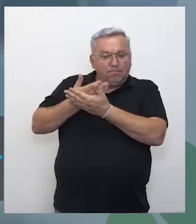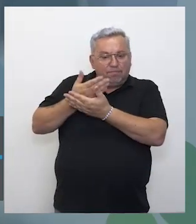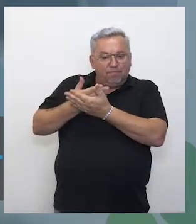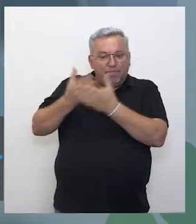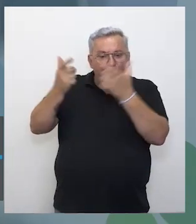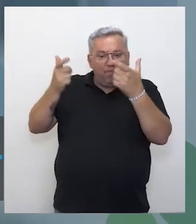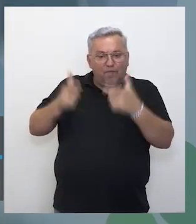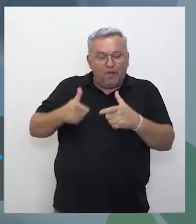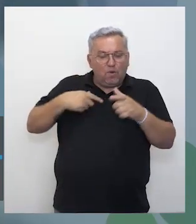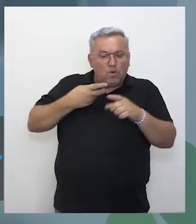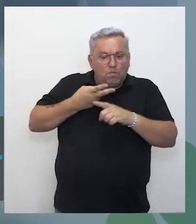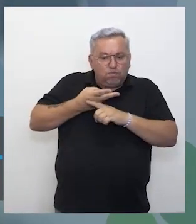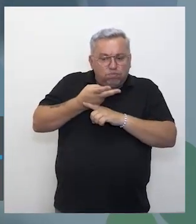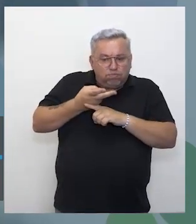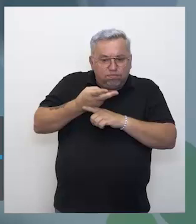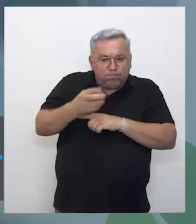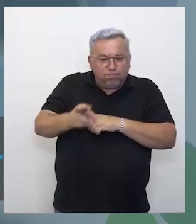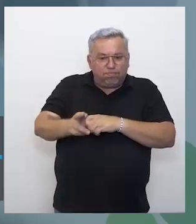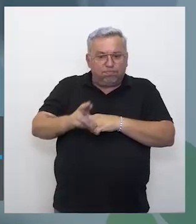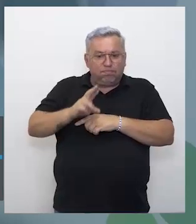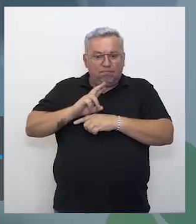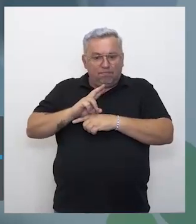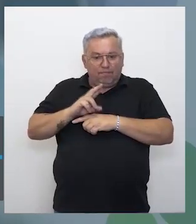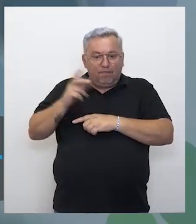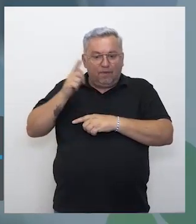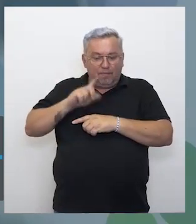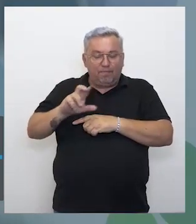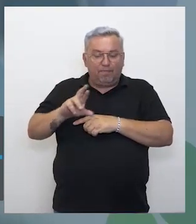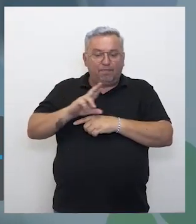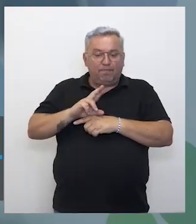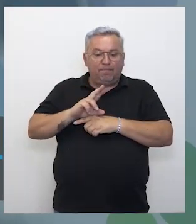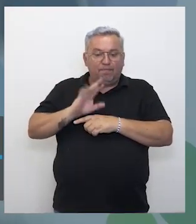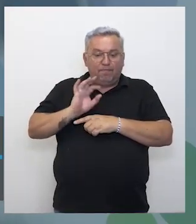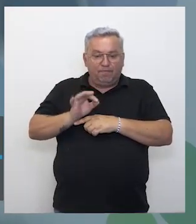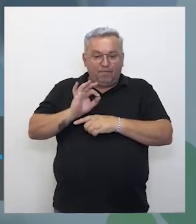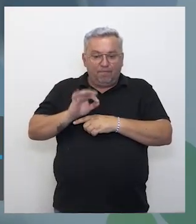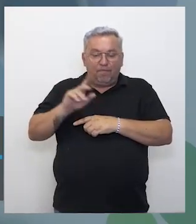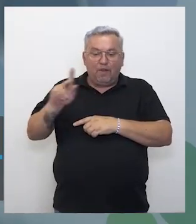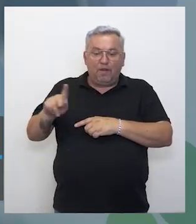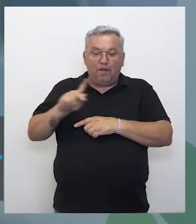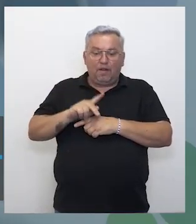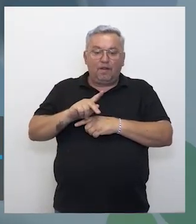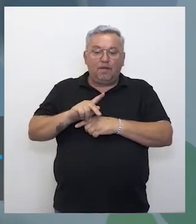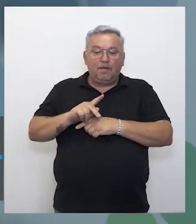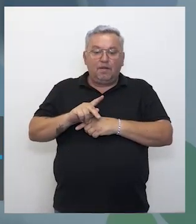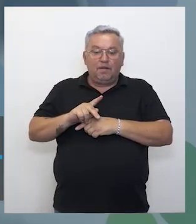onde você busca as respostas para obter um resultado. Já a professora,